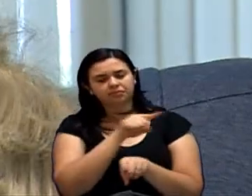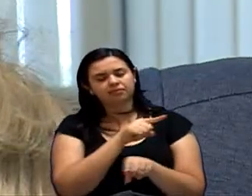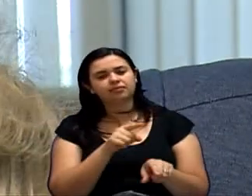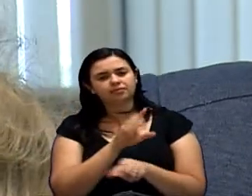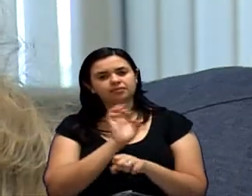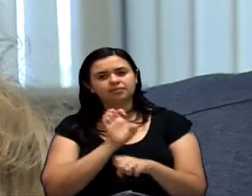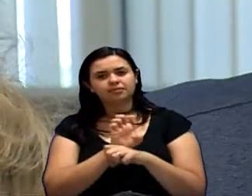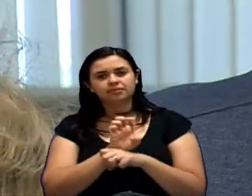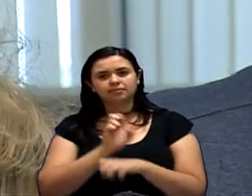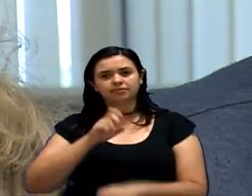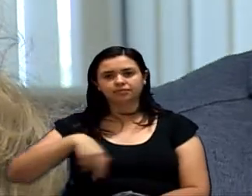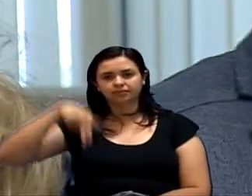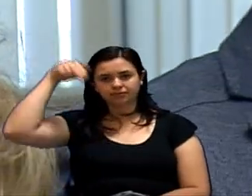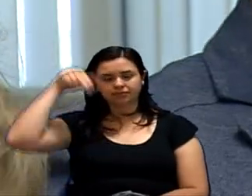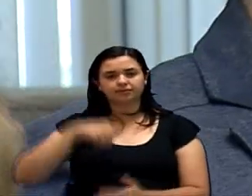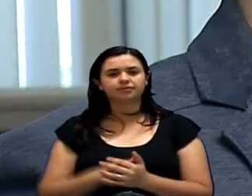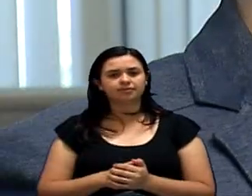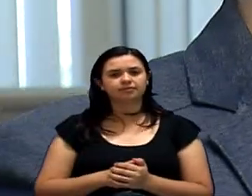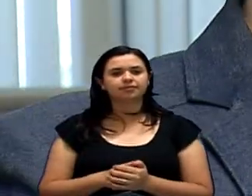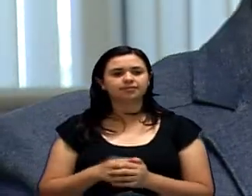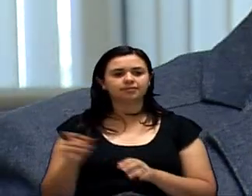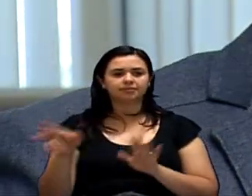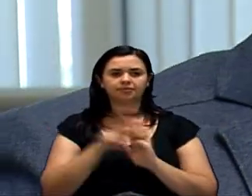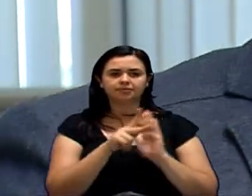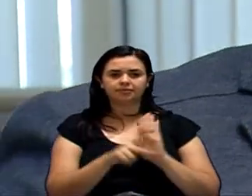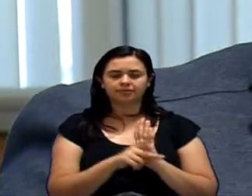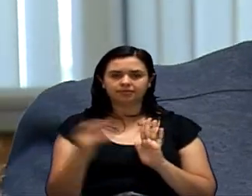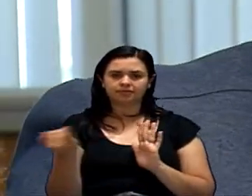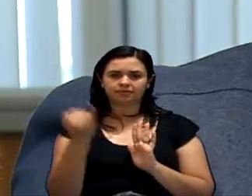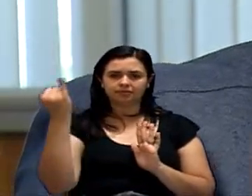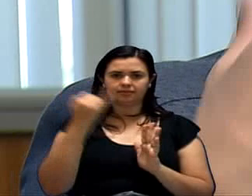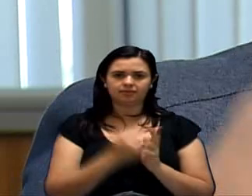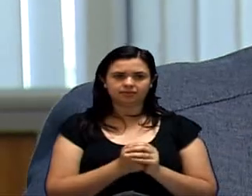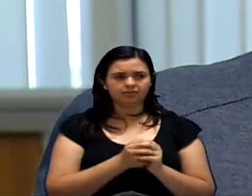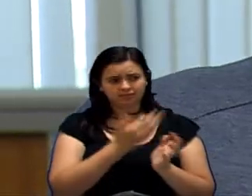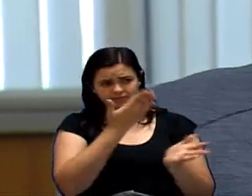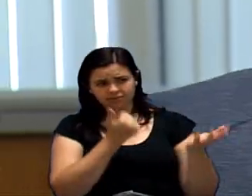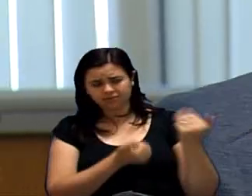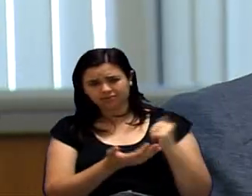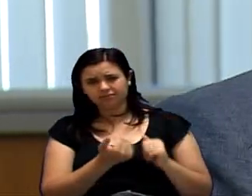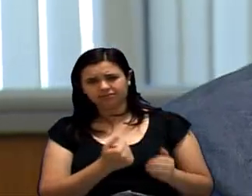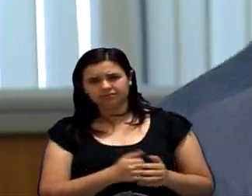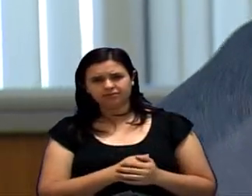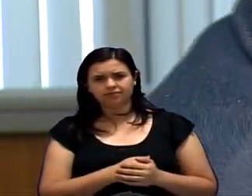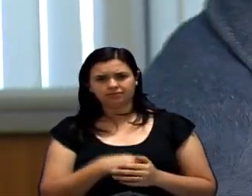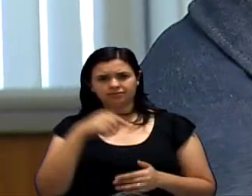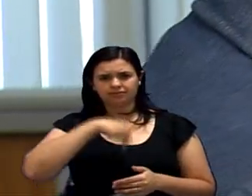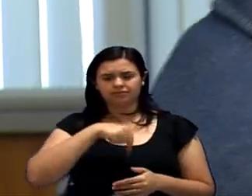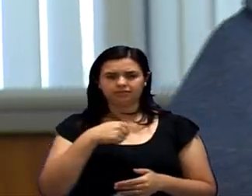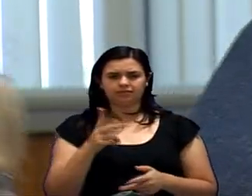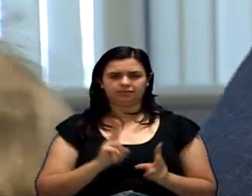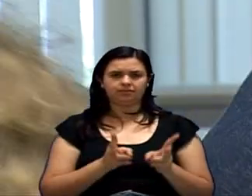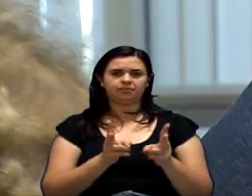Teve projetos importantes aqui. Se a assessoria do Luiz Santos, se ele estiver na casa ainda, chama ele para vir participar aqui, tá bom?